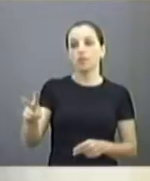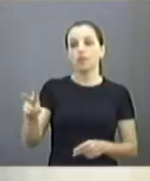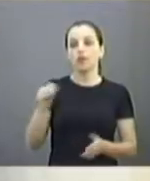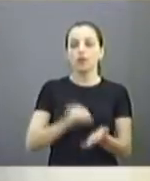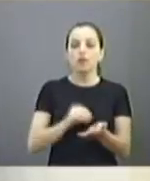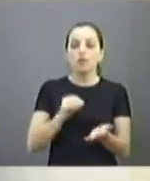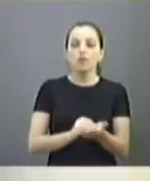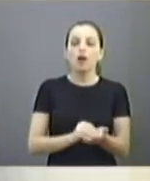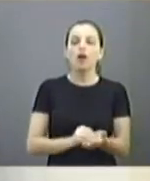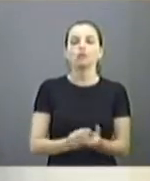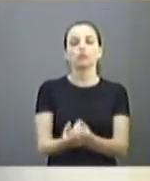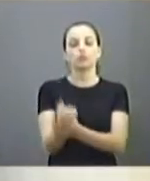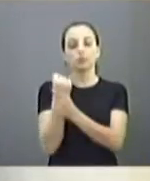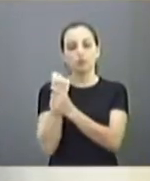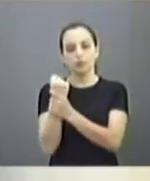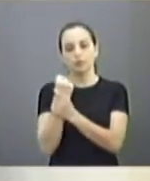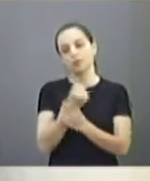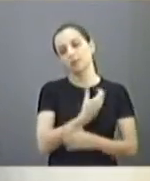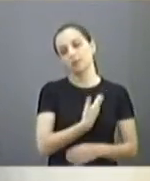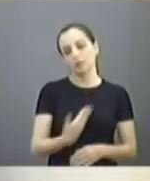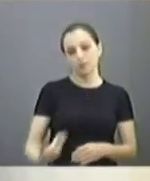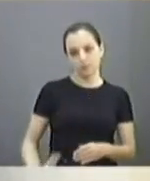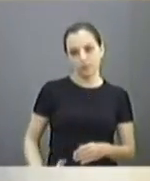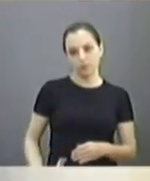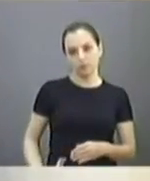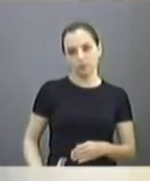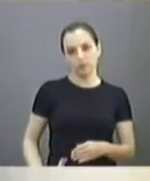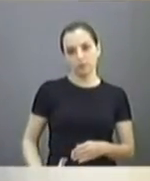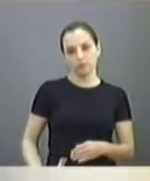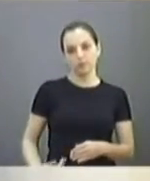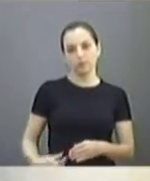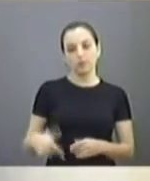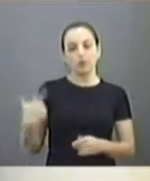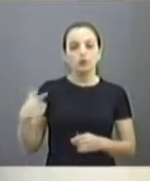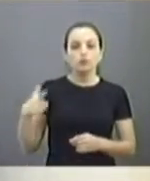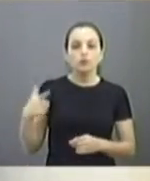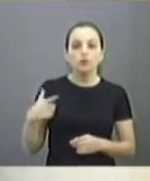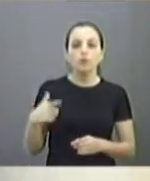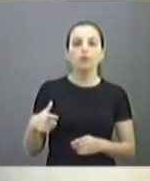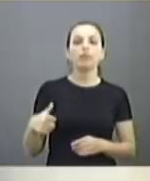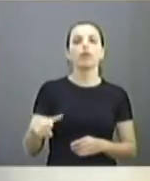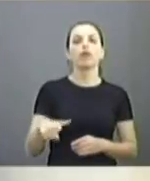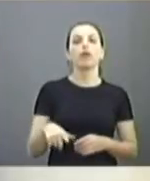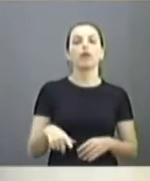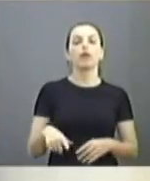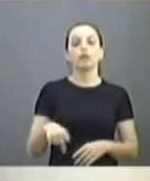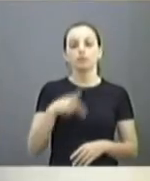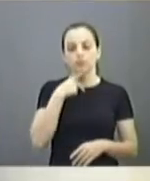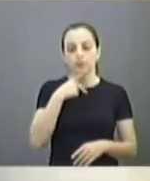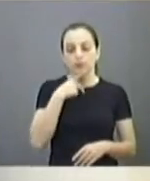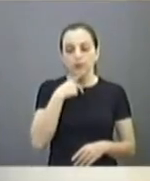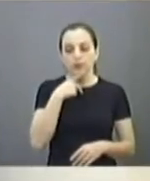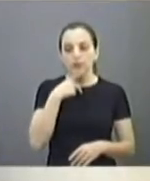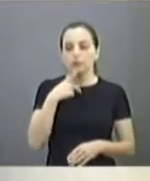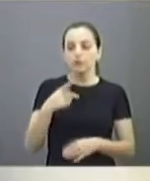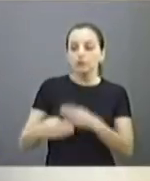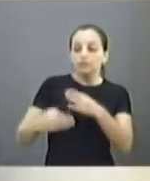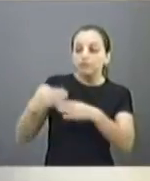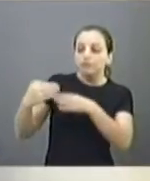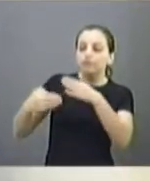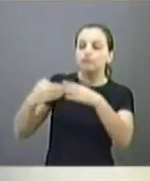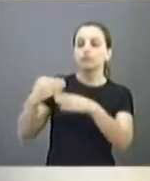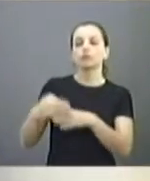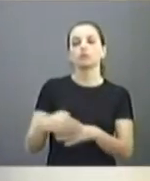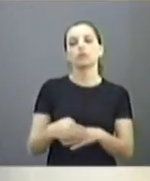questão da segurança pública do Estado. Não existe nenhuma política de recuperação na